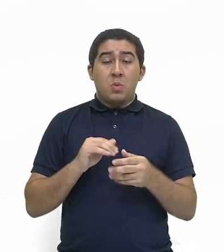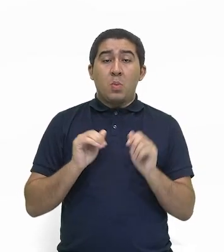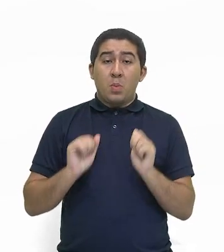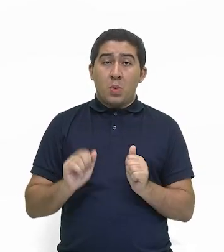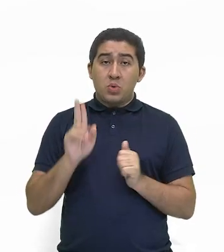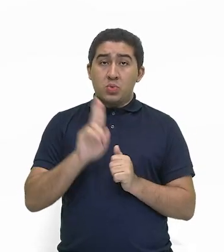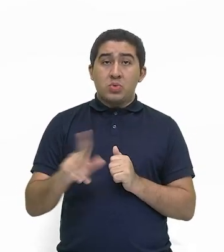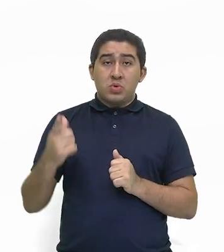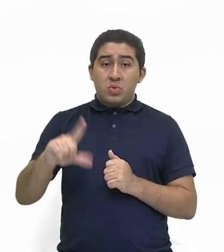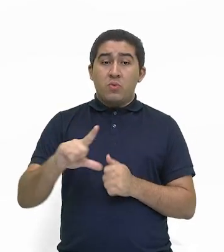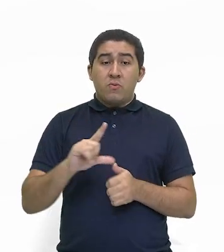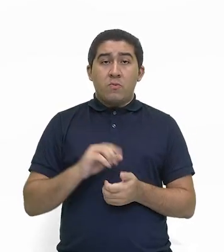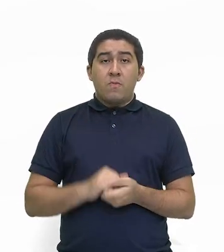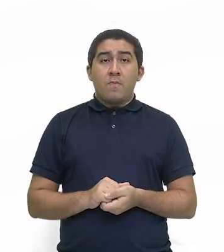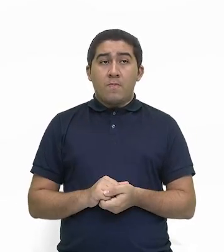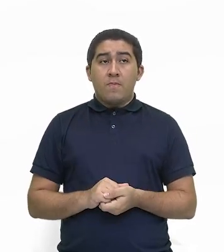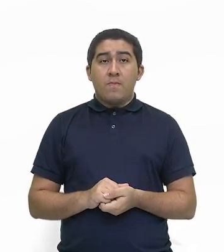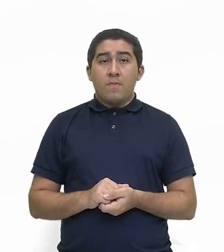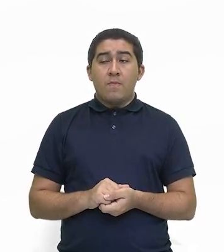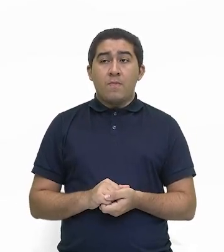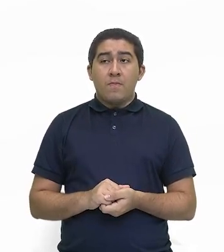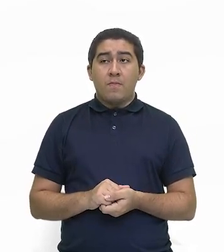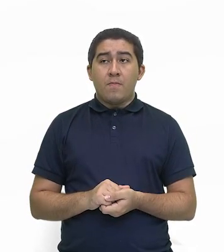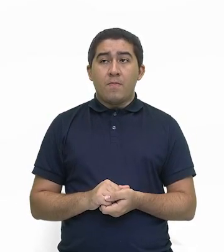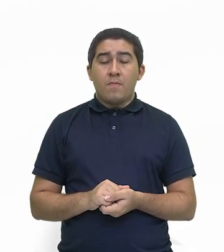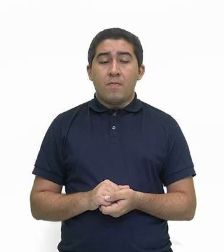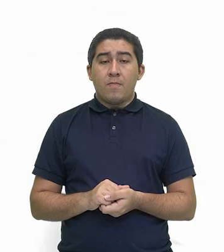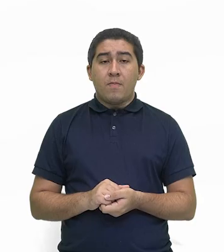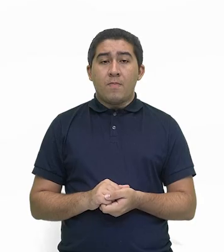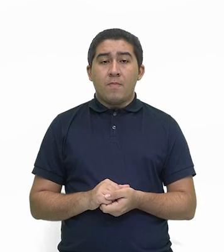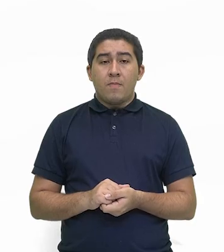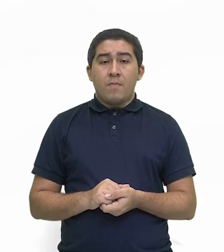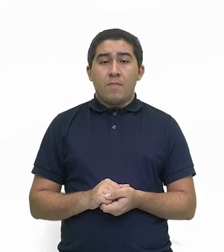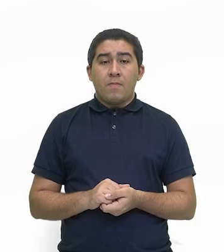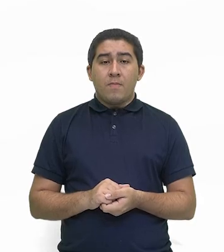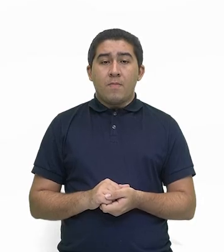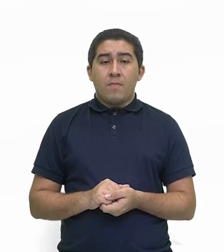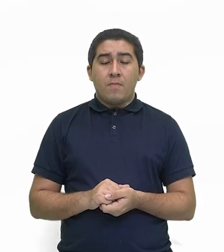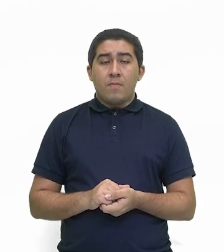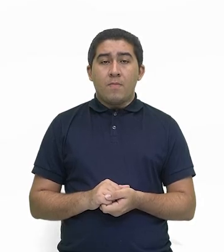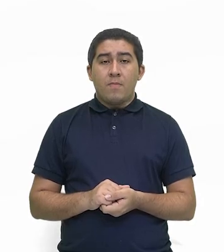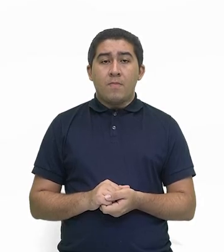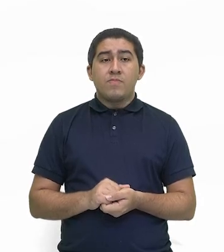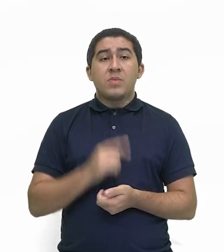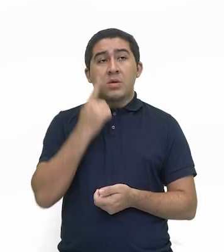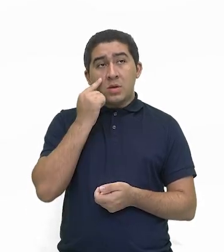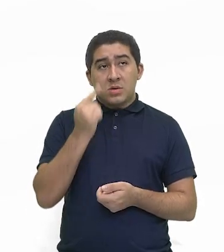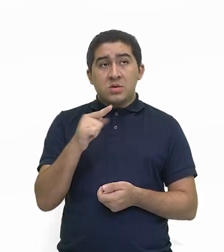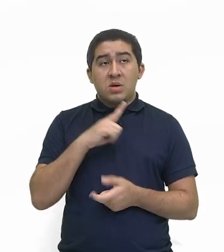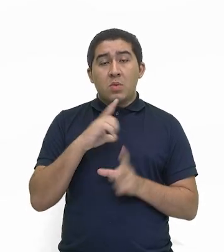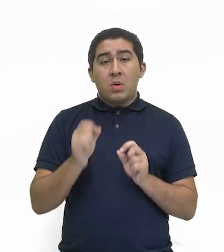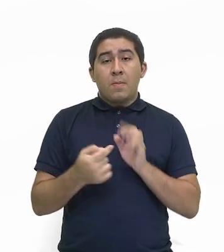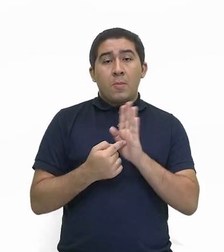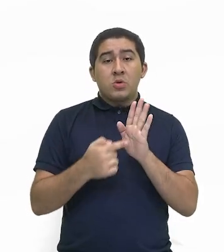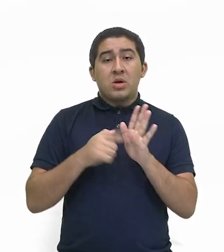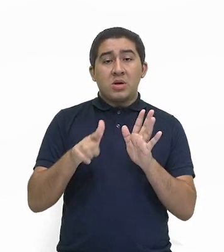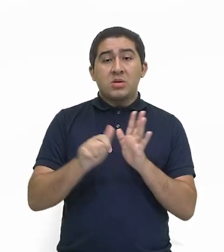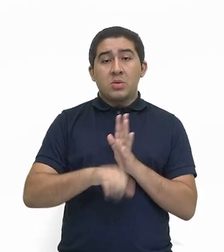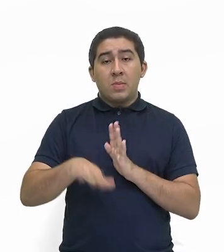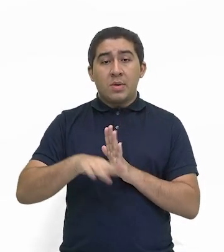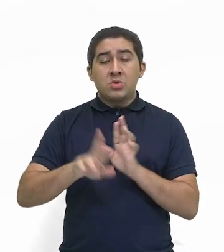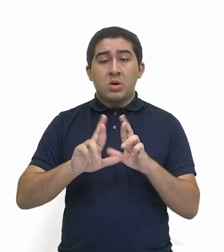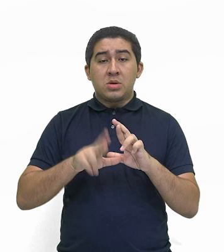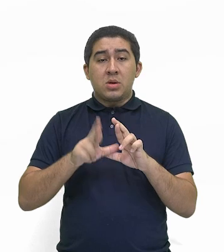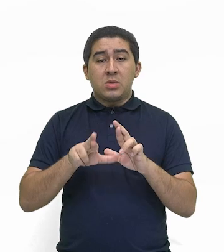ser reciclado, né? Certo? Então, é interessante, né, fazer essa entrega aí nesse centro de